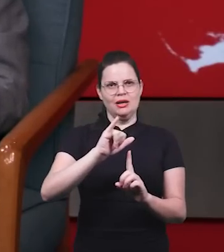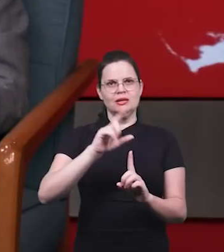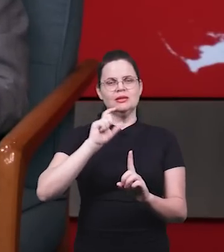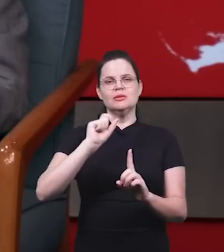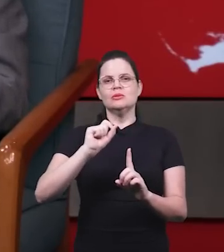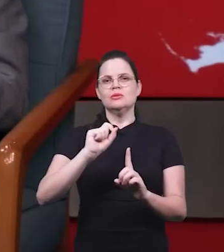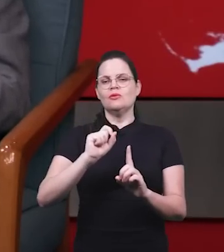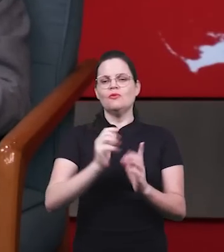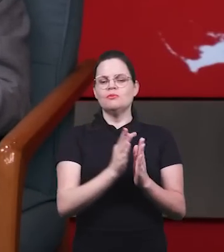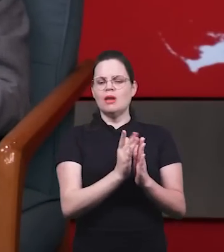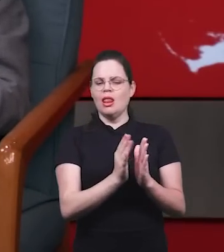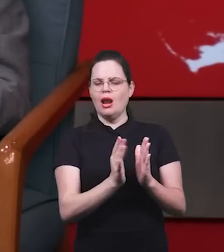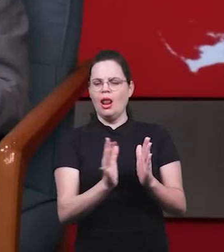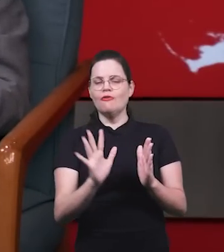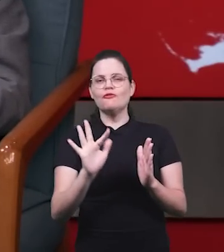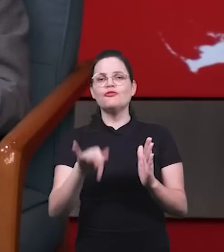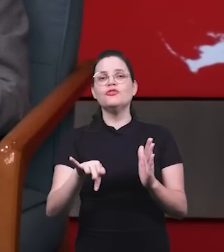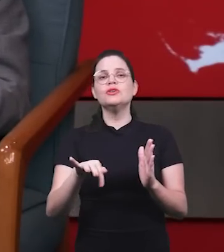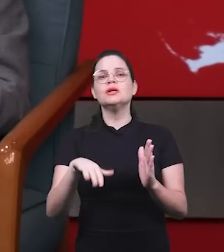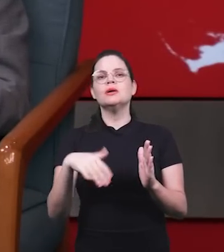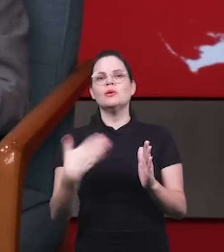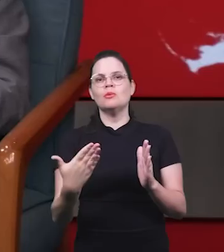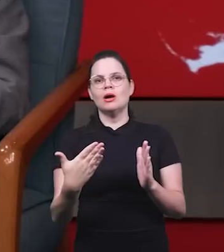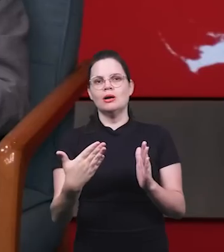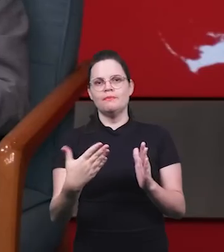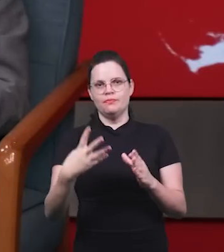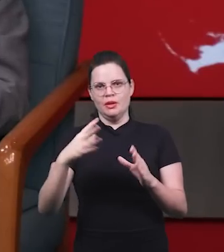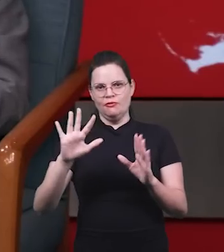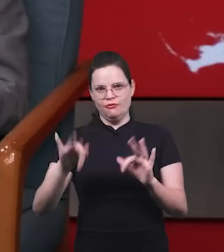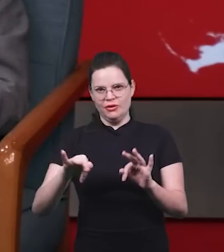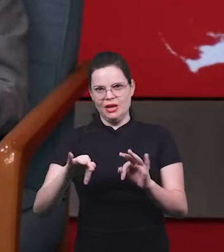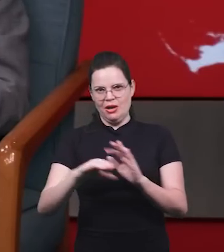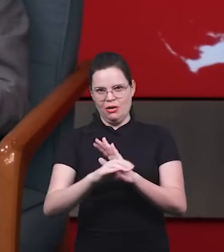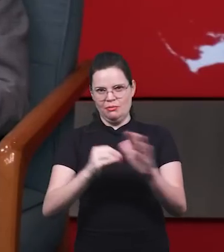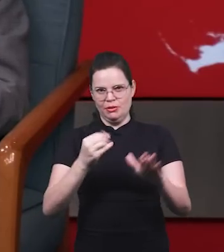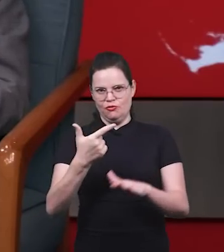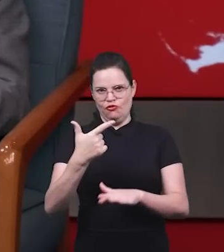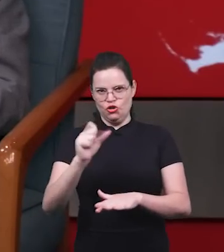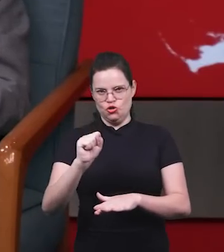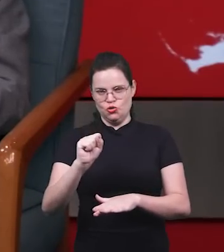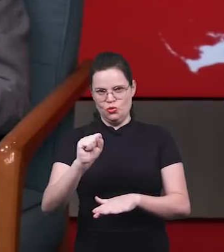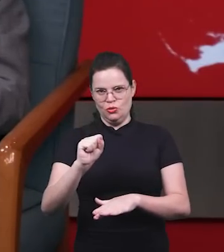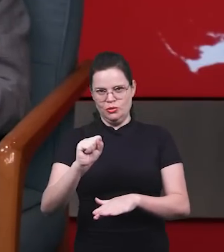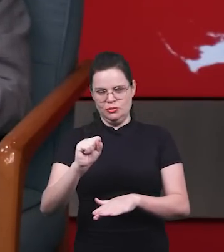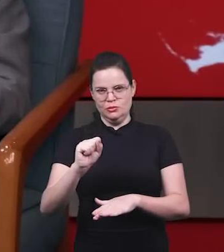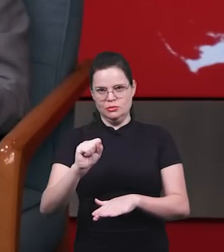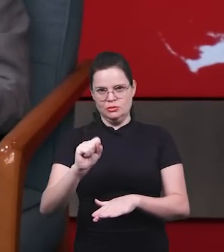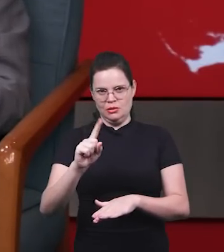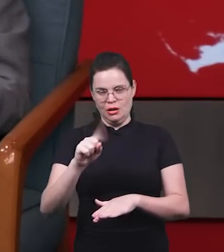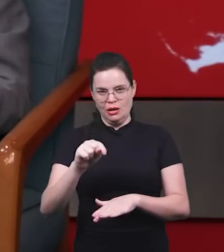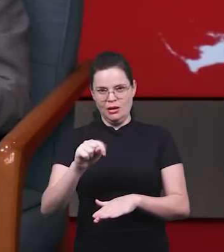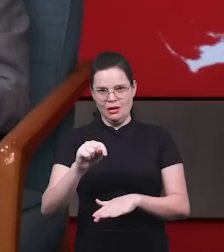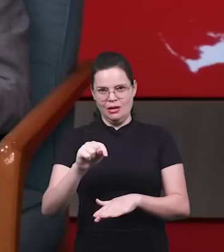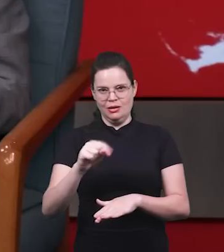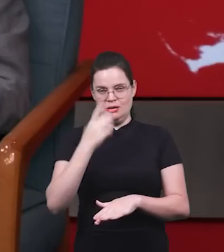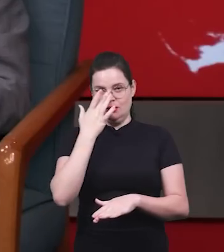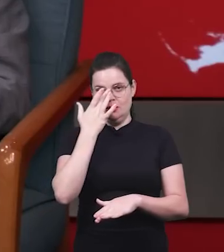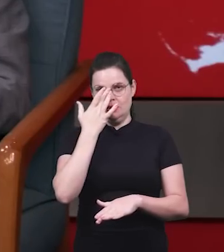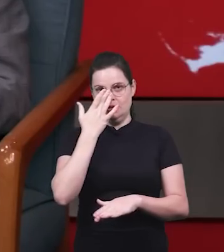se encerrar quando há os últimos relatos no capítulo 28 do livro de Atos, descrito pelo